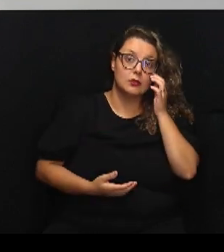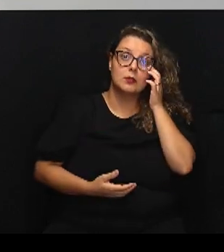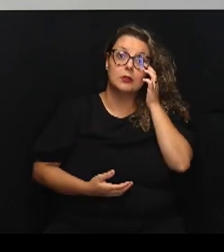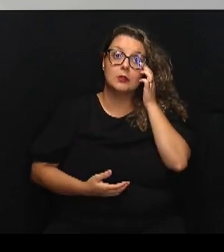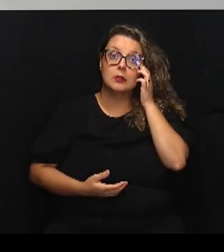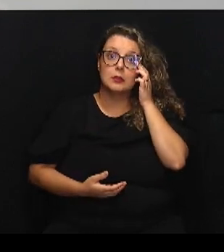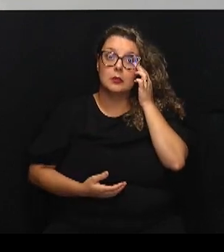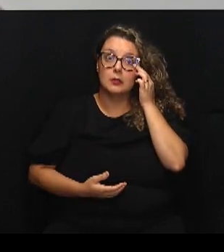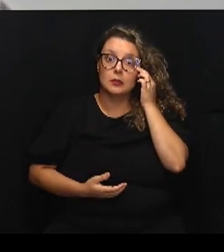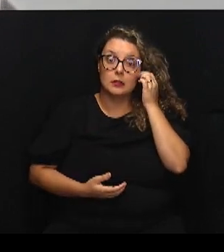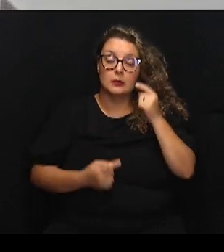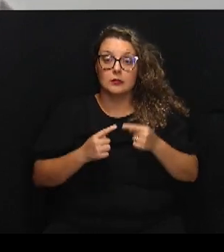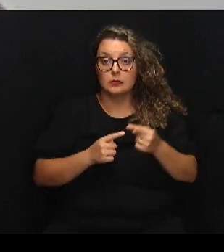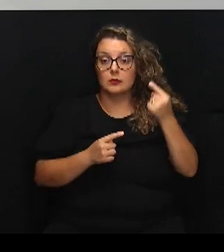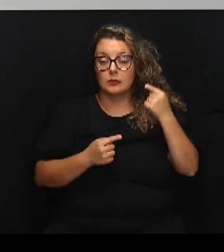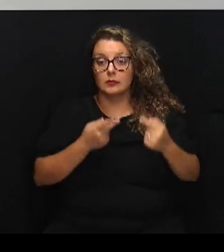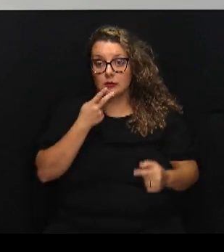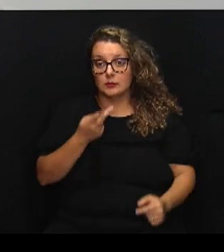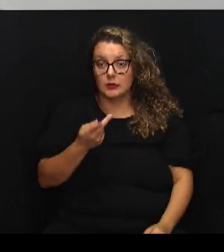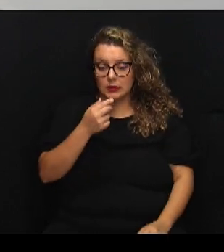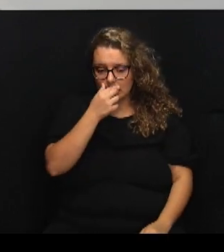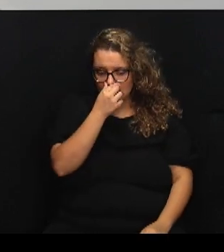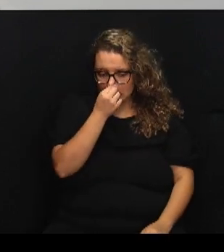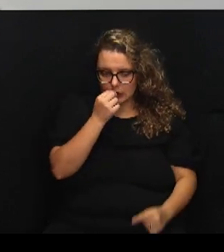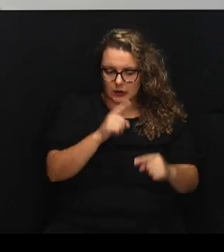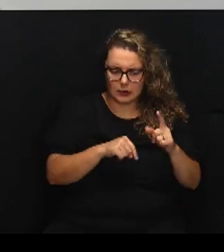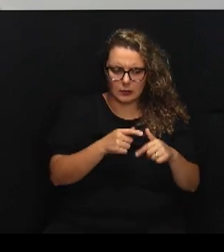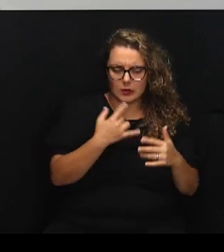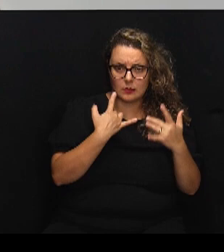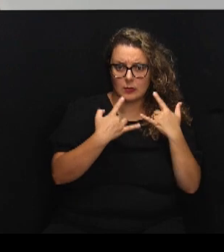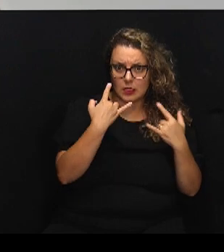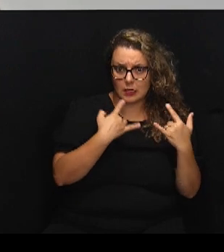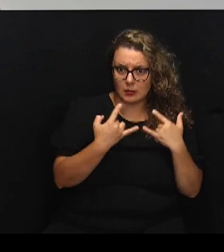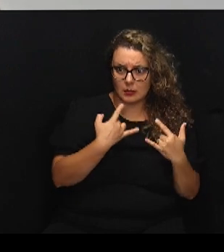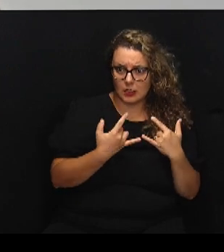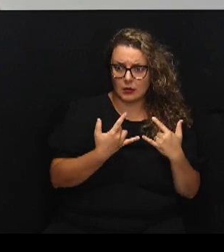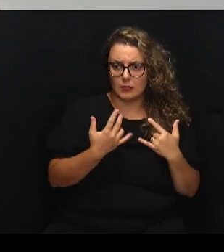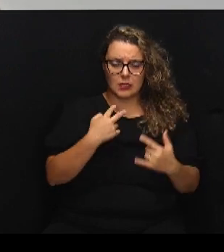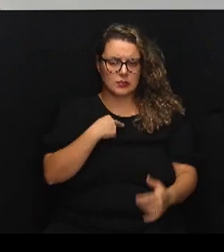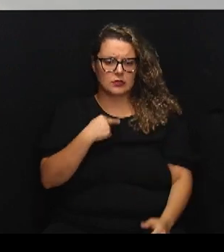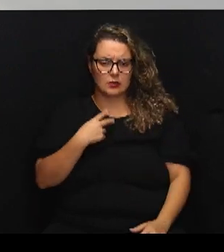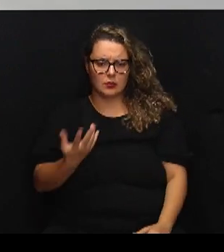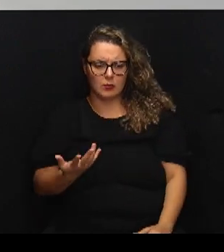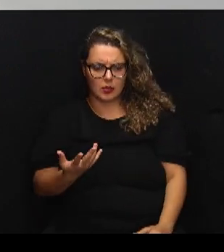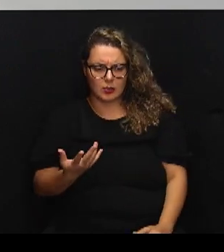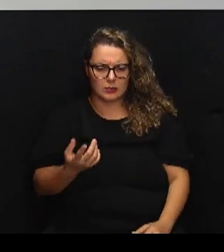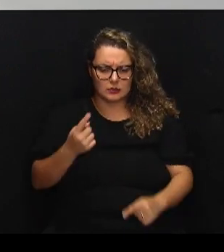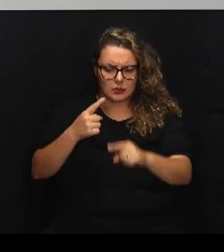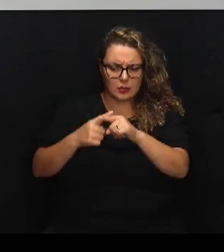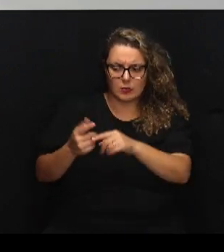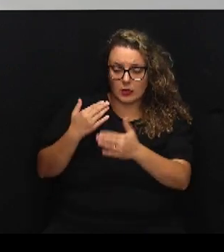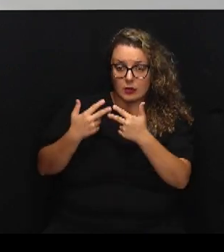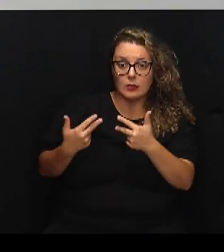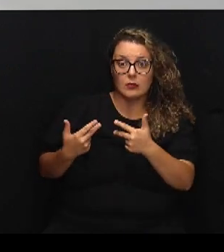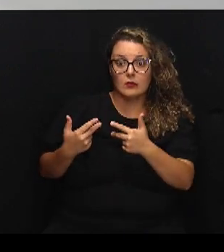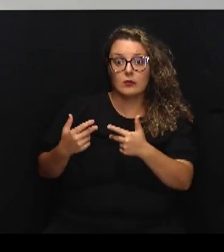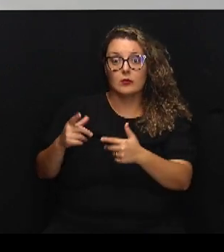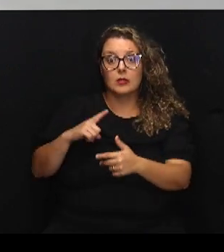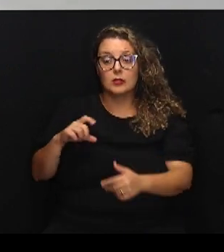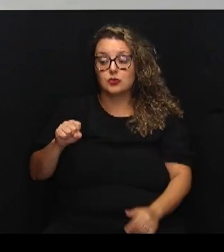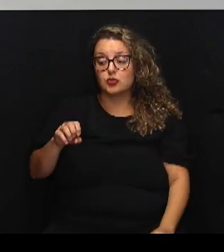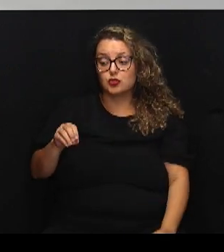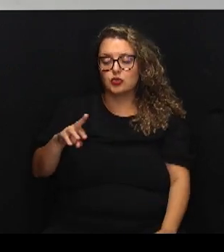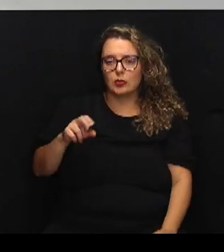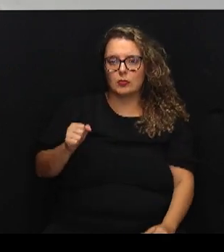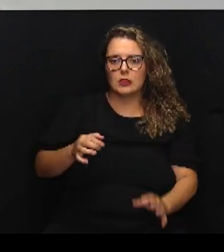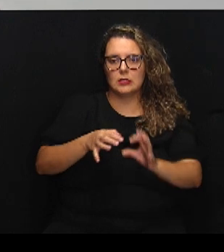plástico, tá? Então, lá atrás a gente falou, ora, se tem muito material que me interessa, mas eu não posso competir com o alimento, vamos pegar